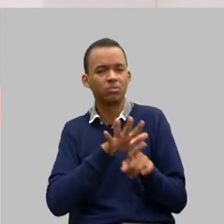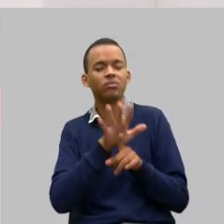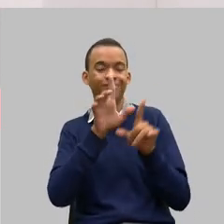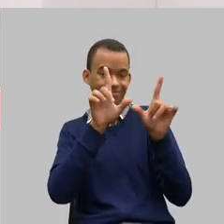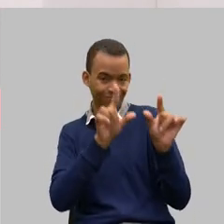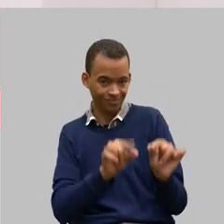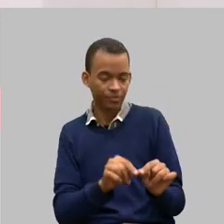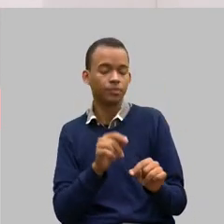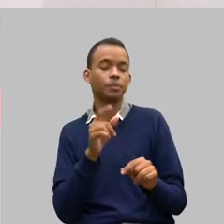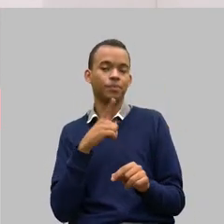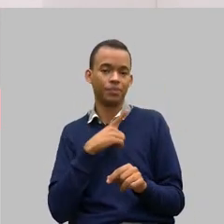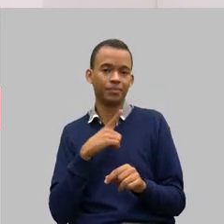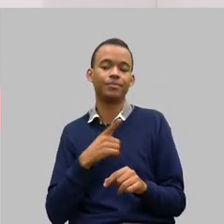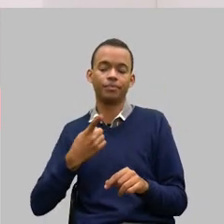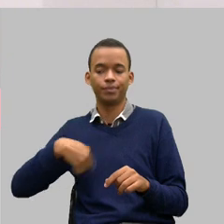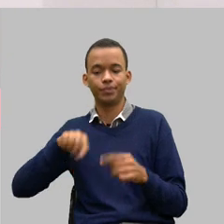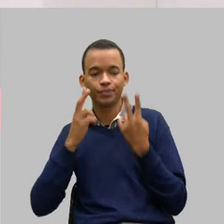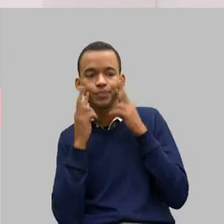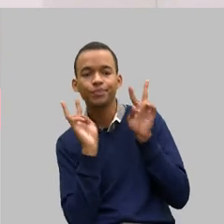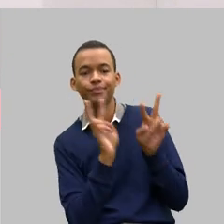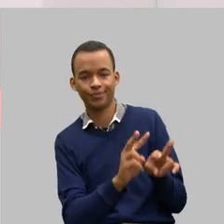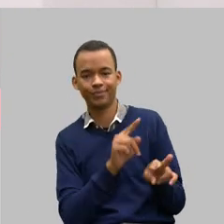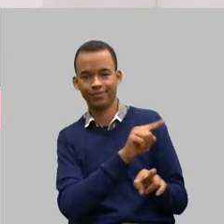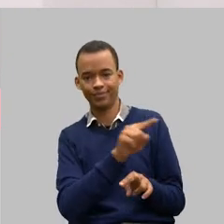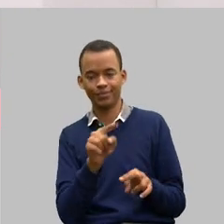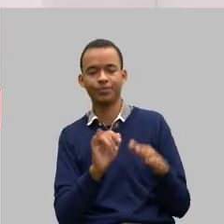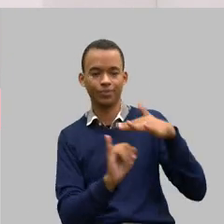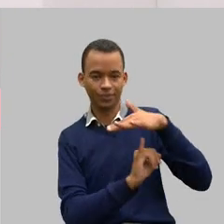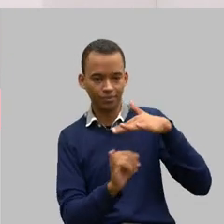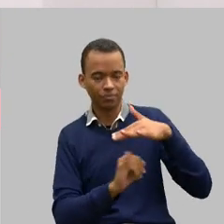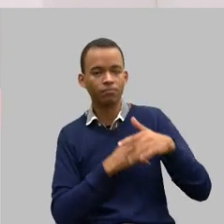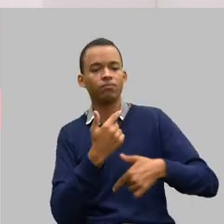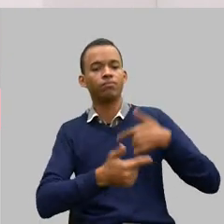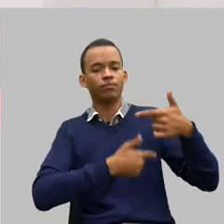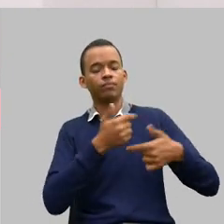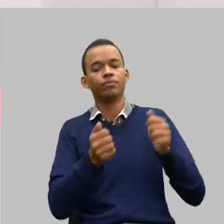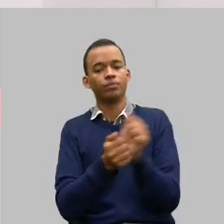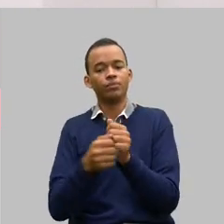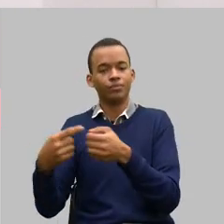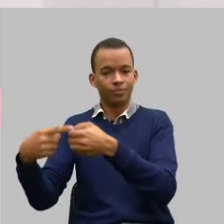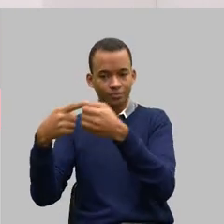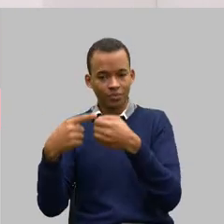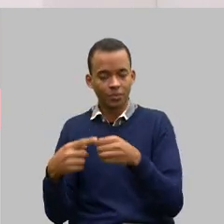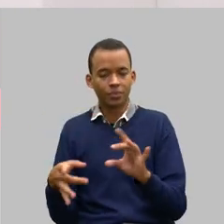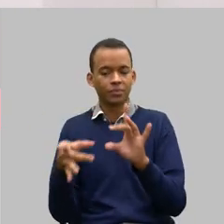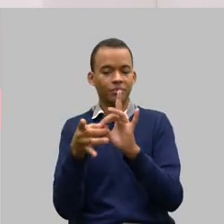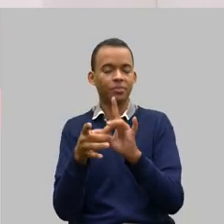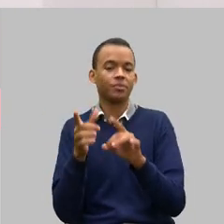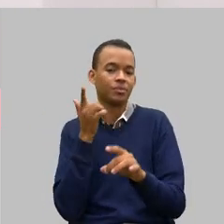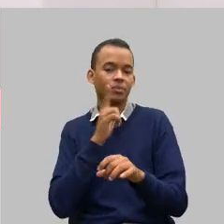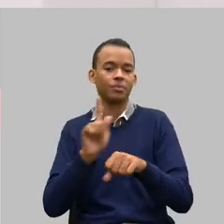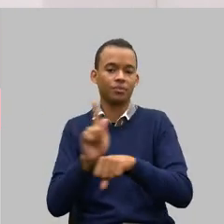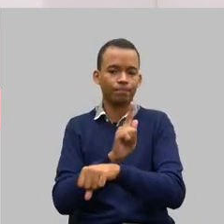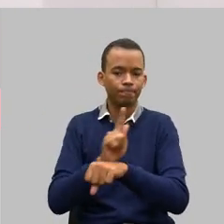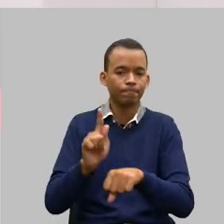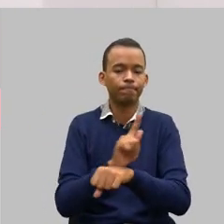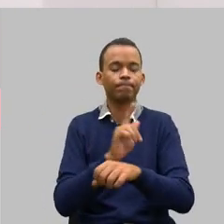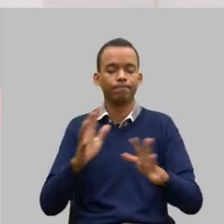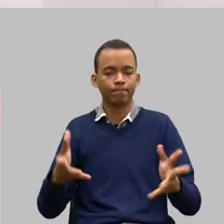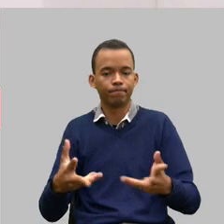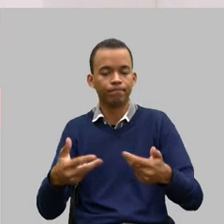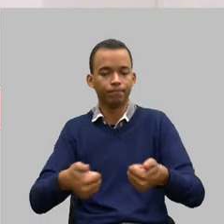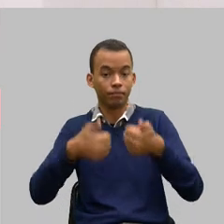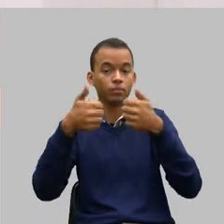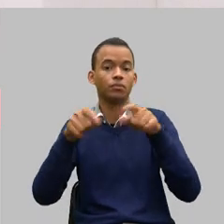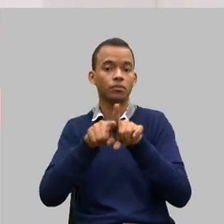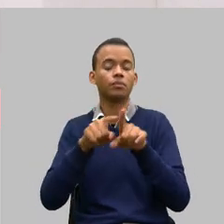realmente do reconhecimento eh desses órgãos eh com os municípios fazendo com que a gestão seja eficiente e que o recurso